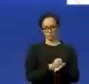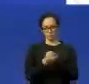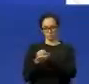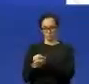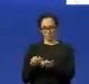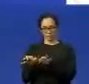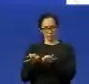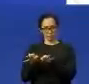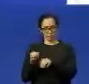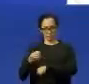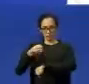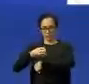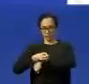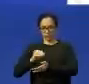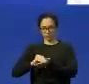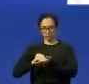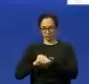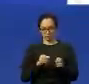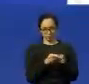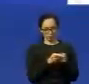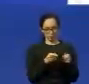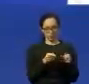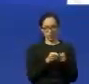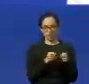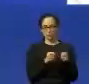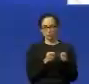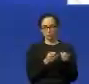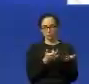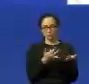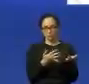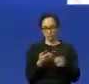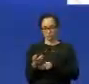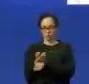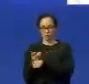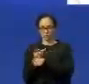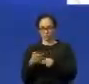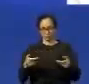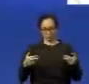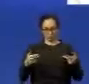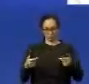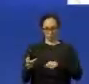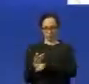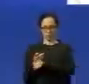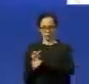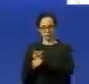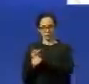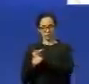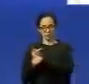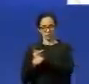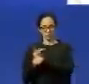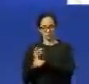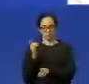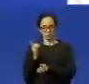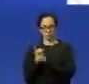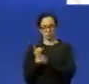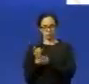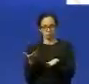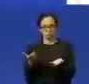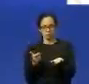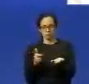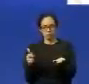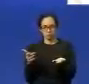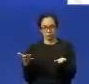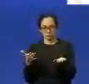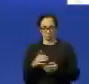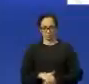essa joia ao joalheiro, que verificou a medida do diâmetro dessas pérolas, né? No caso aí era de 4 milímetros. Em seu estoque, as